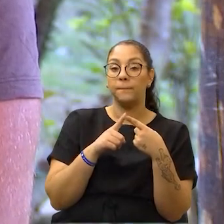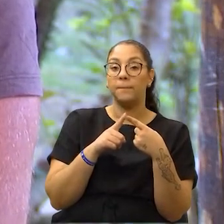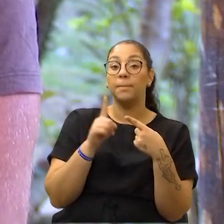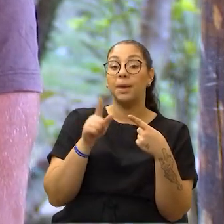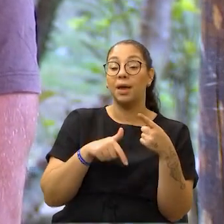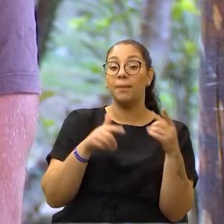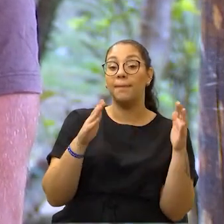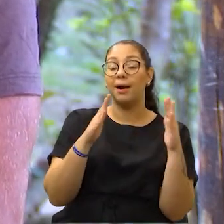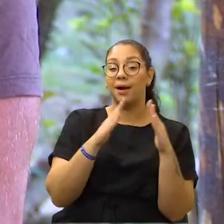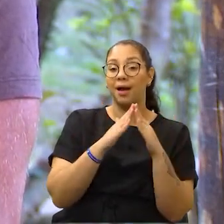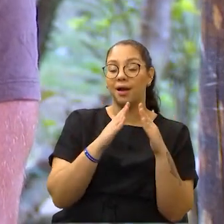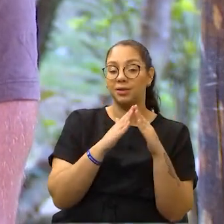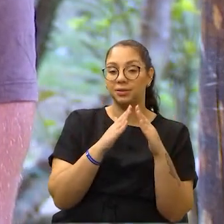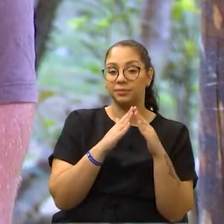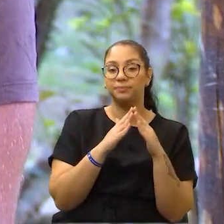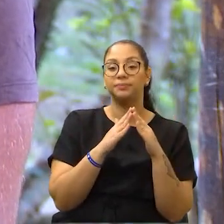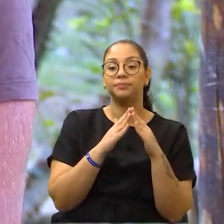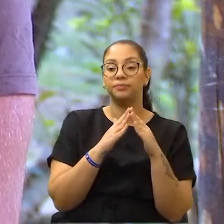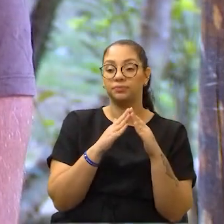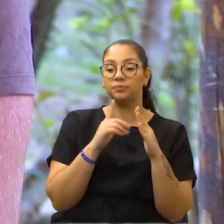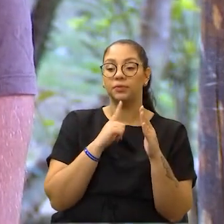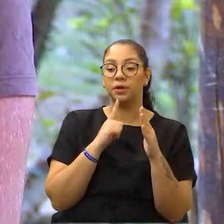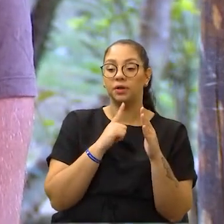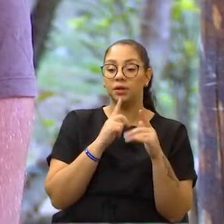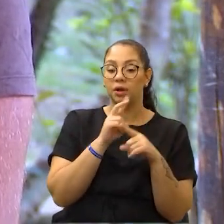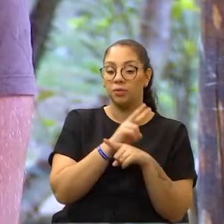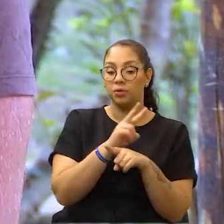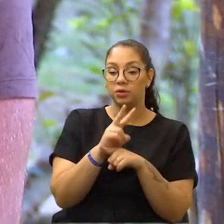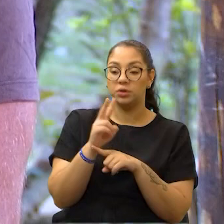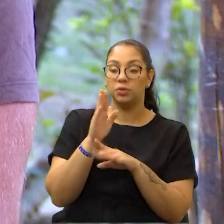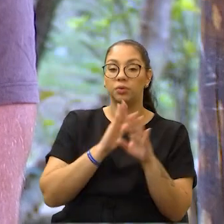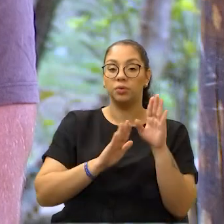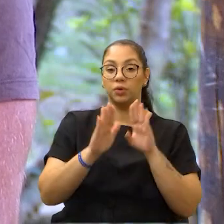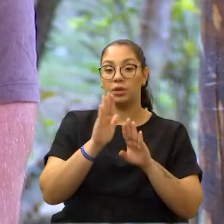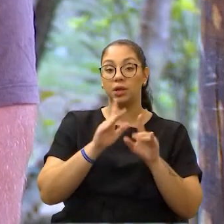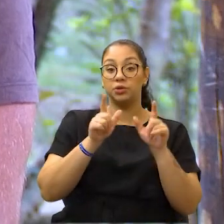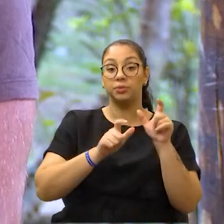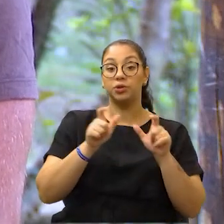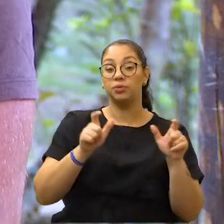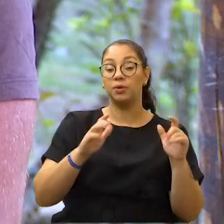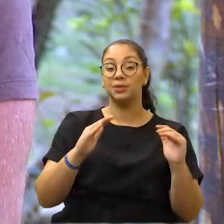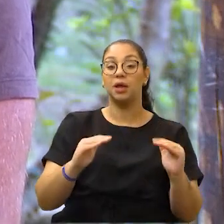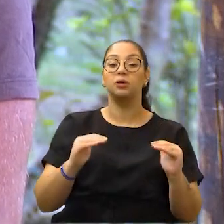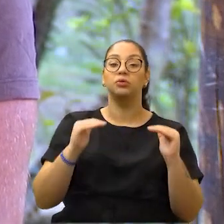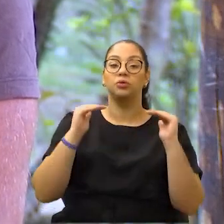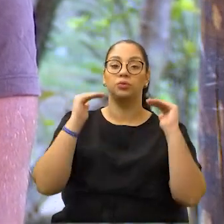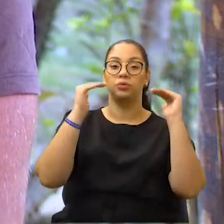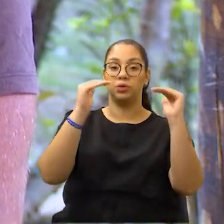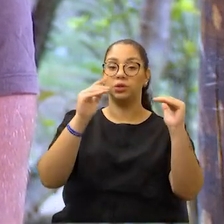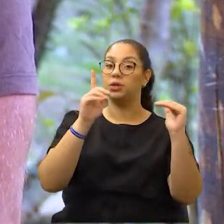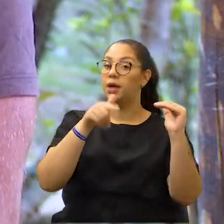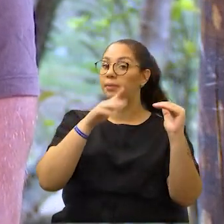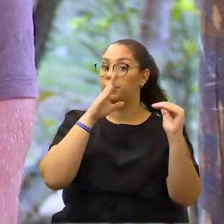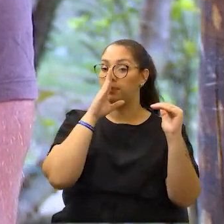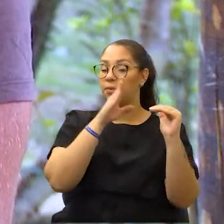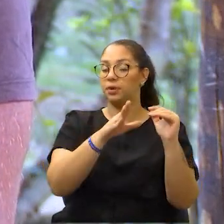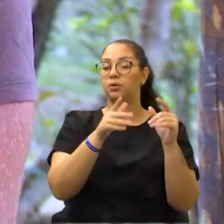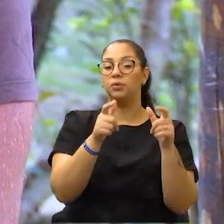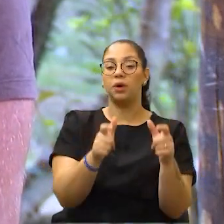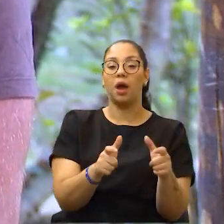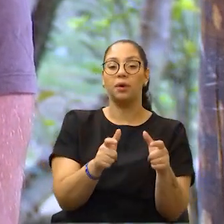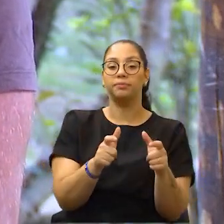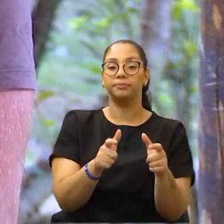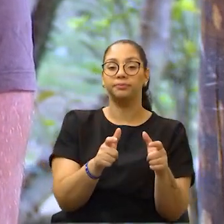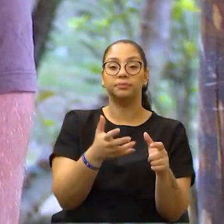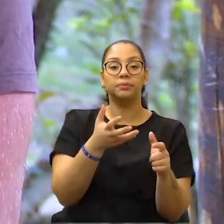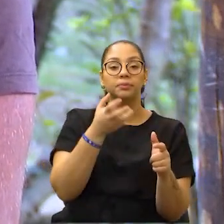né? E é uma casa que faz todo o anteparo e proteção e cuidado desses adultos, né? É a primeira